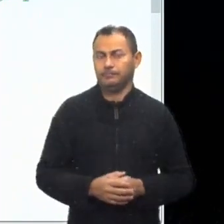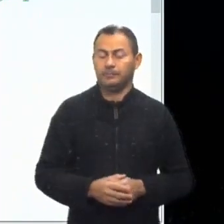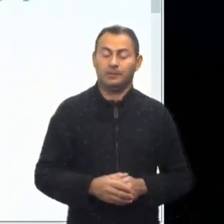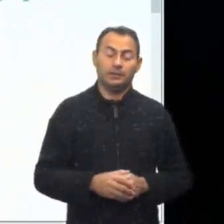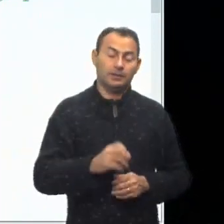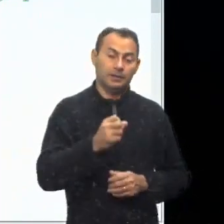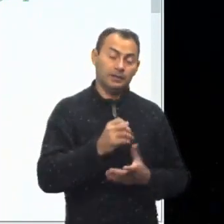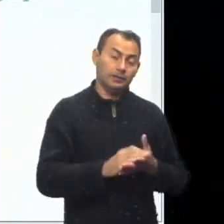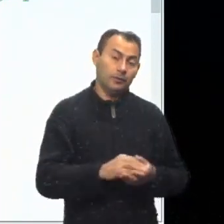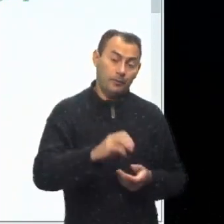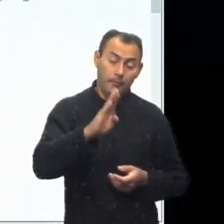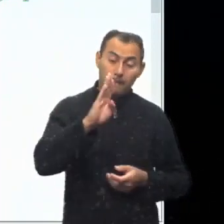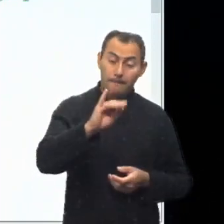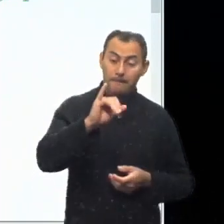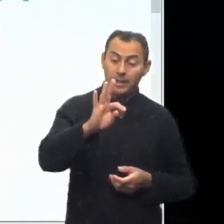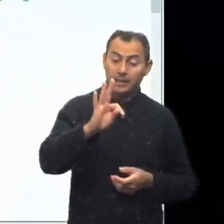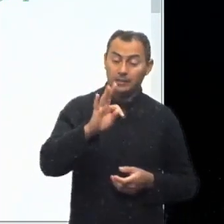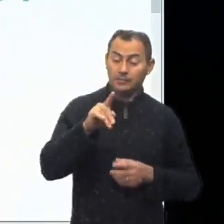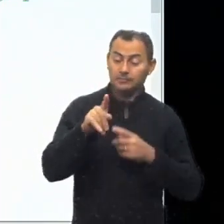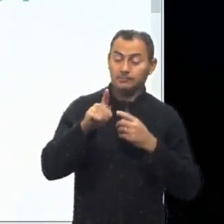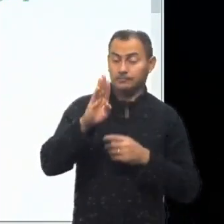Se o bit